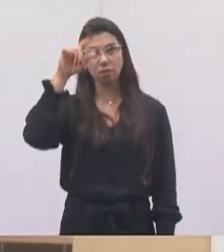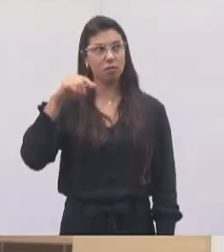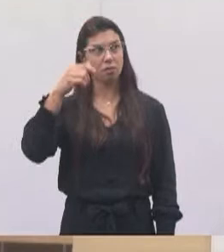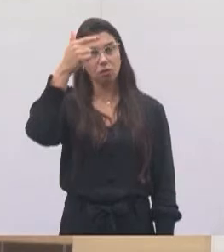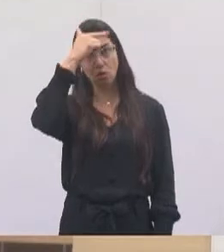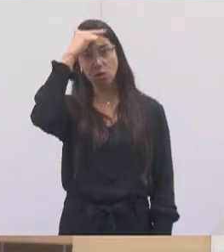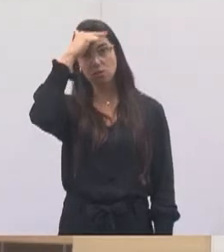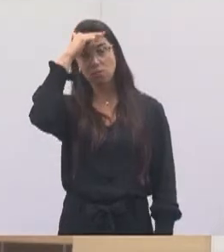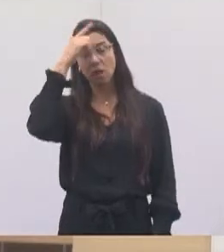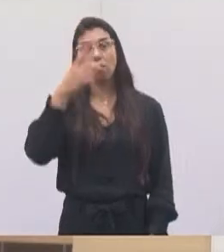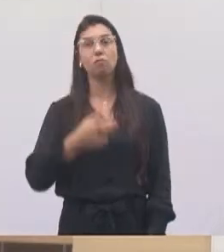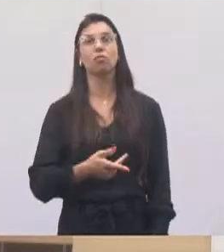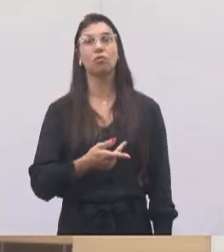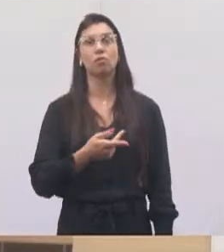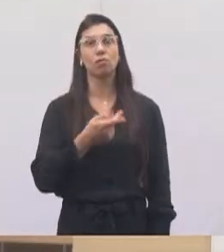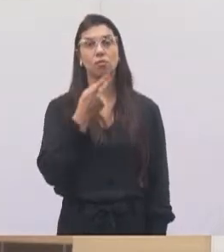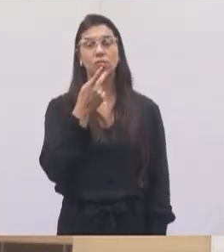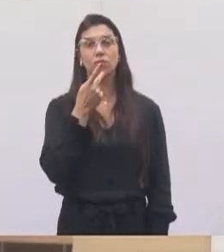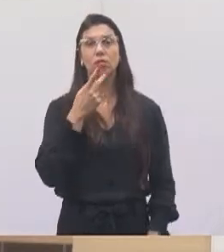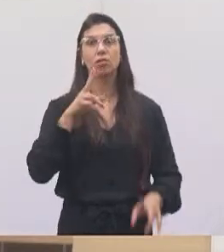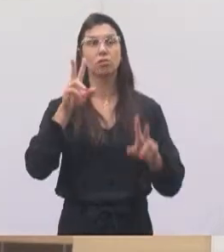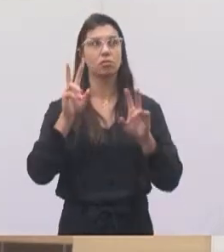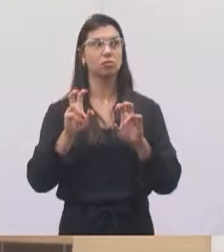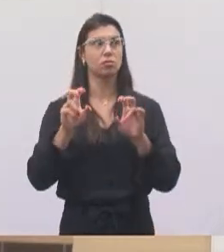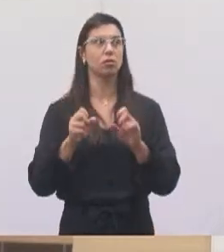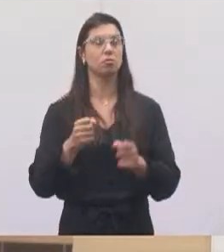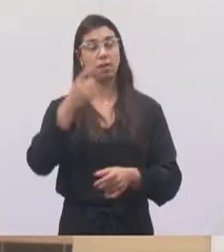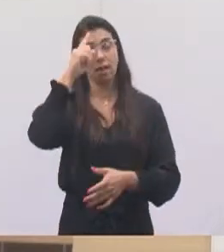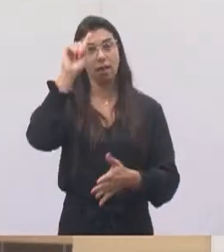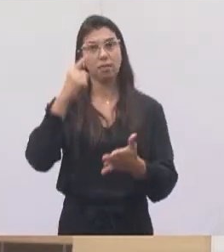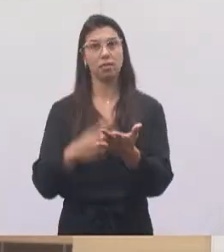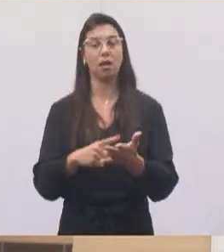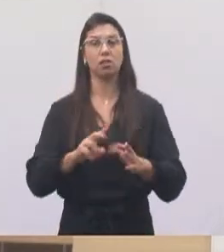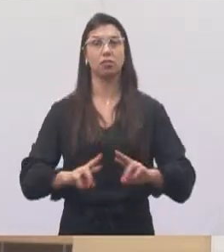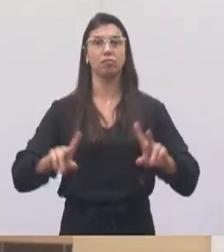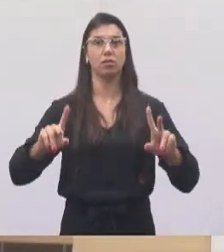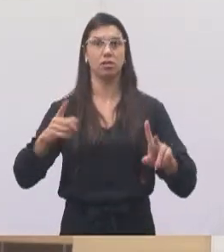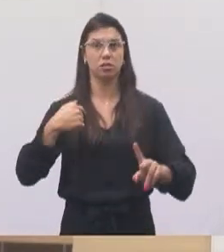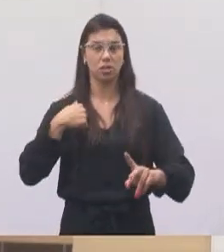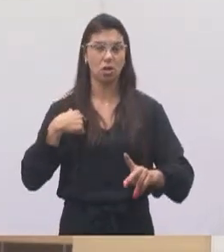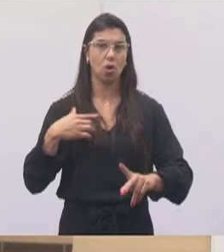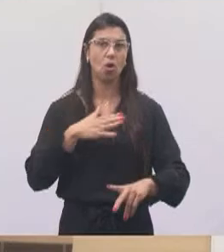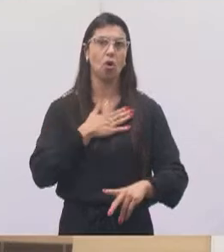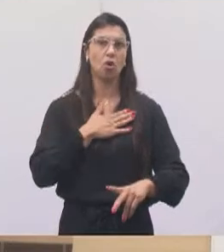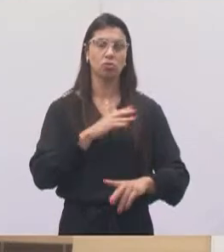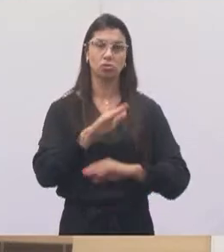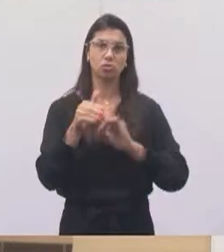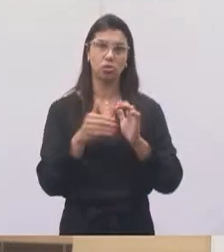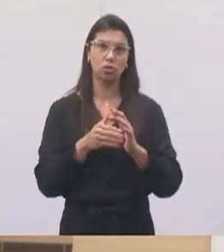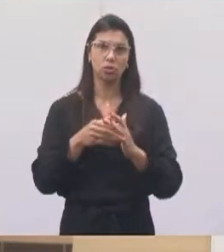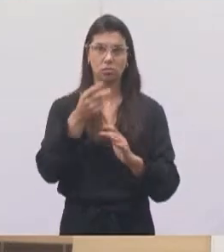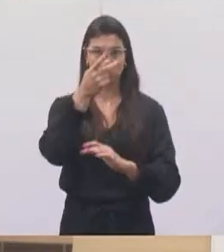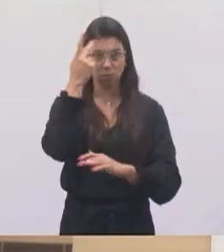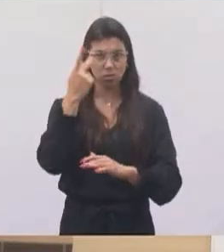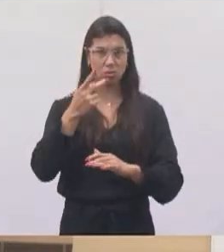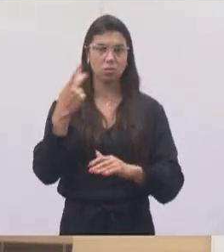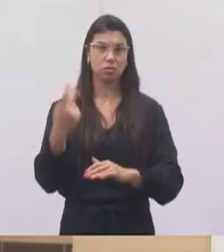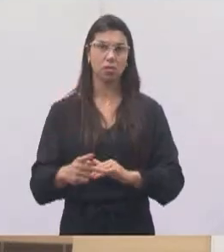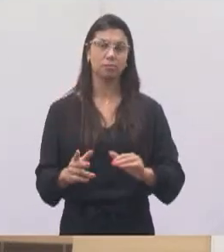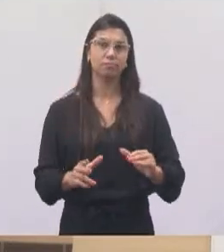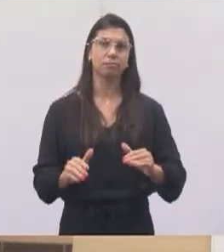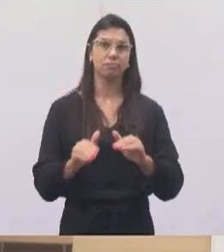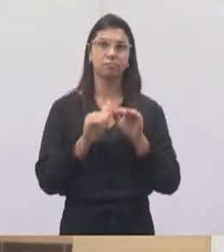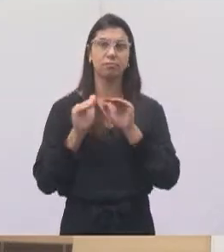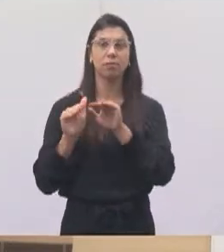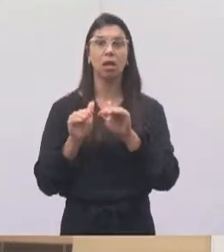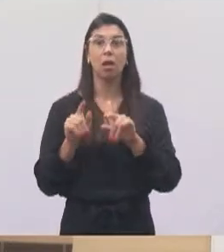aqui, apesar de algumas divergências, né, políticas, algumas ideias diferentes, e eu posso dizer que eu gosto de todo mundo aqui igualmente. Porém, também não sou